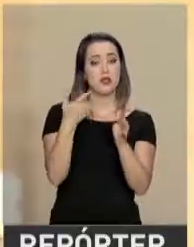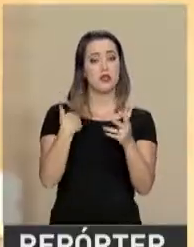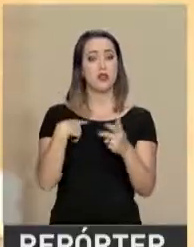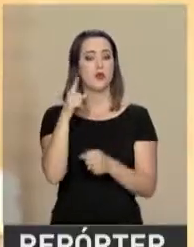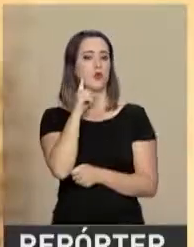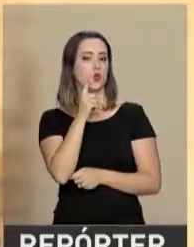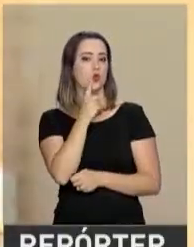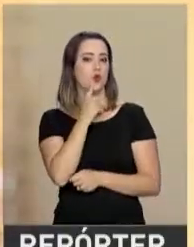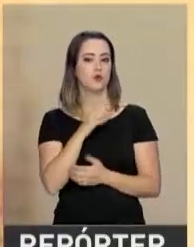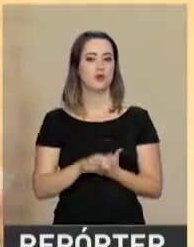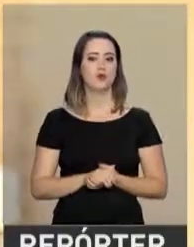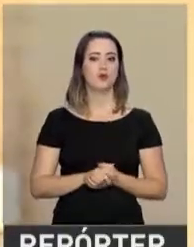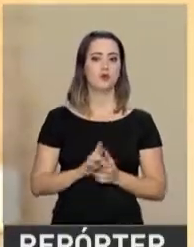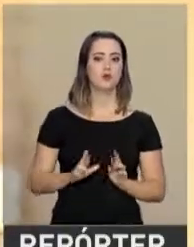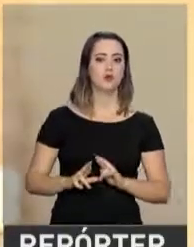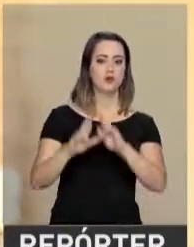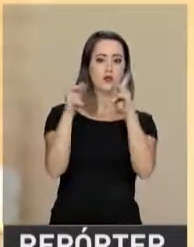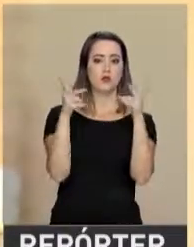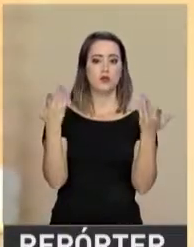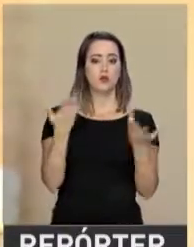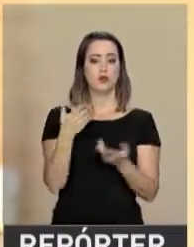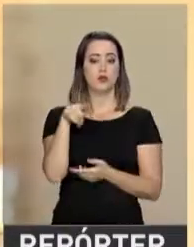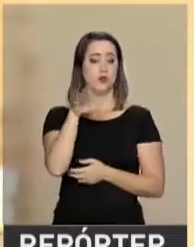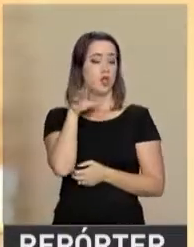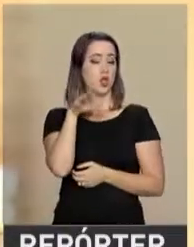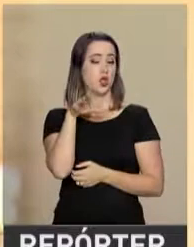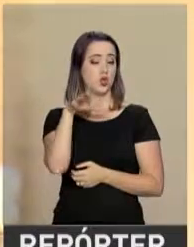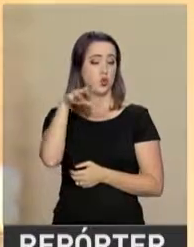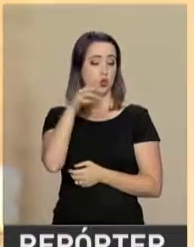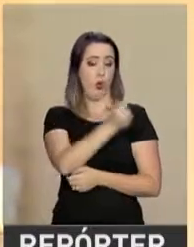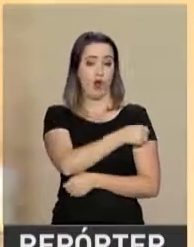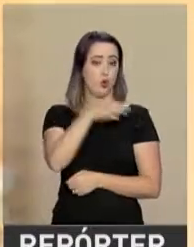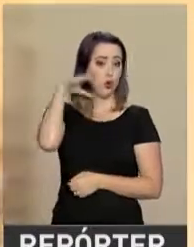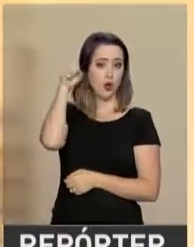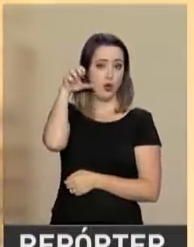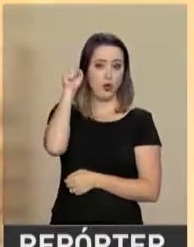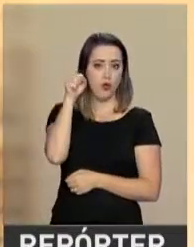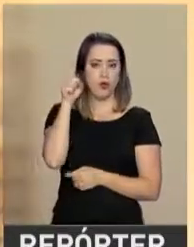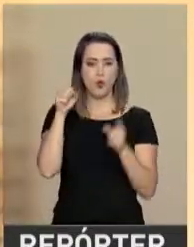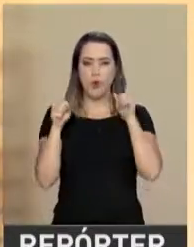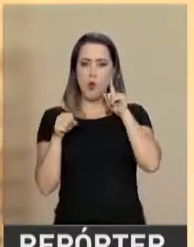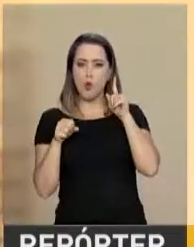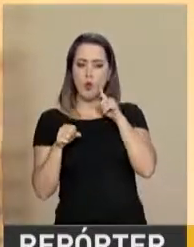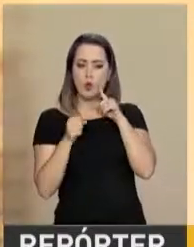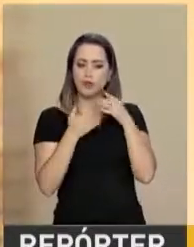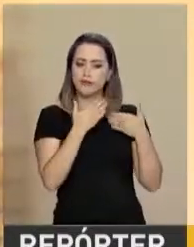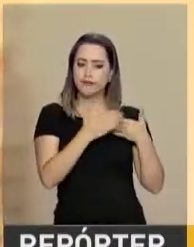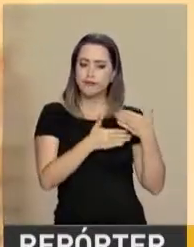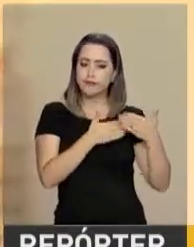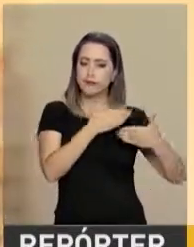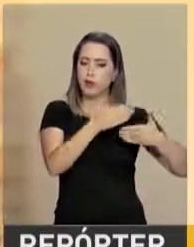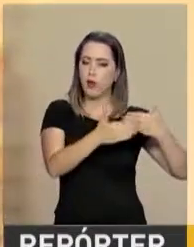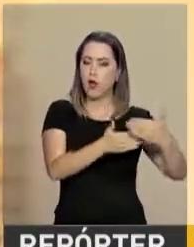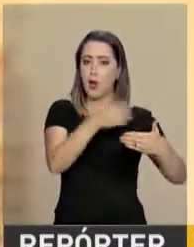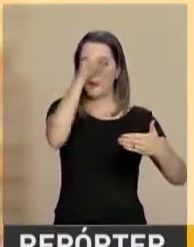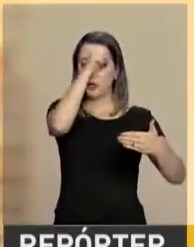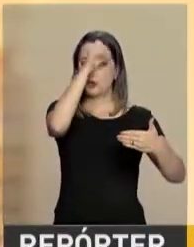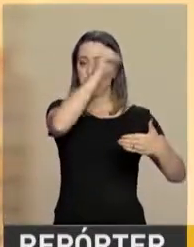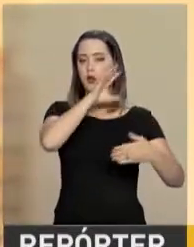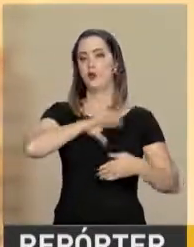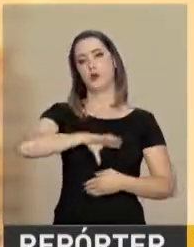diferentemente de um dos alunos que ouvem o aluno surdo quando chega para nós ele ainda está em processo de aquisição da língua portuguesa